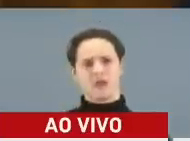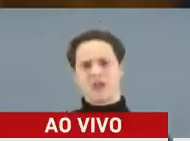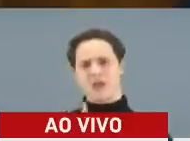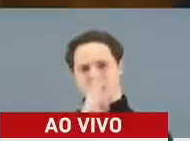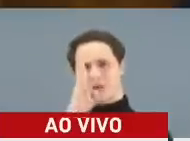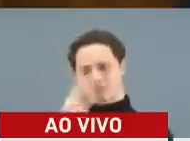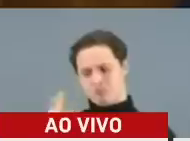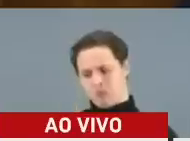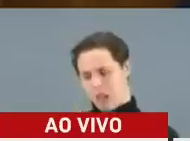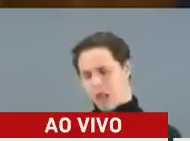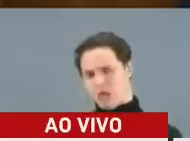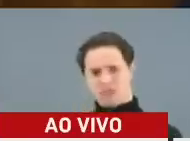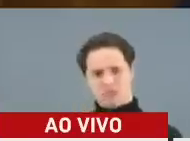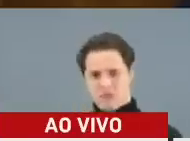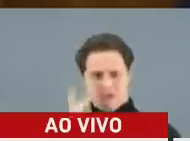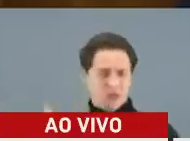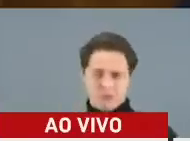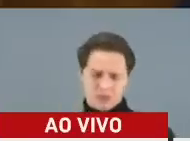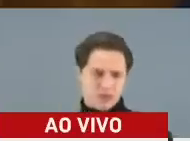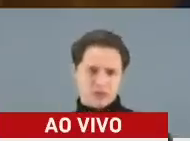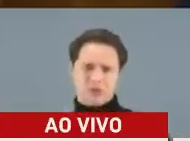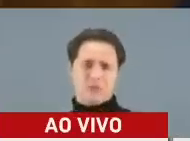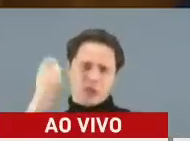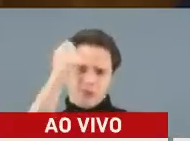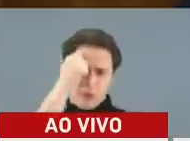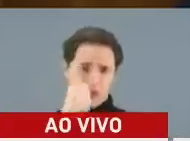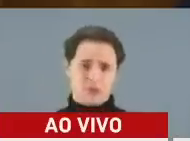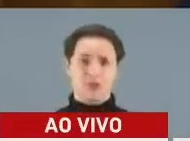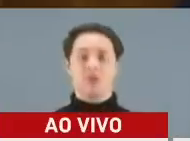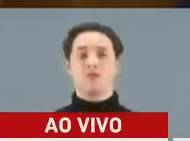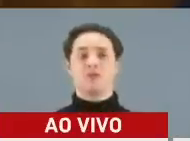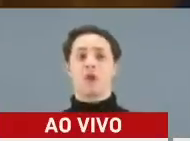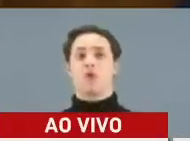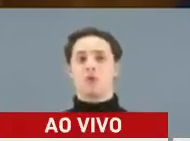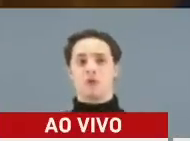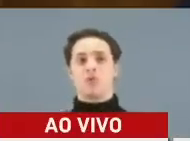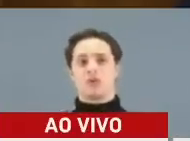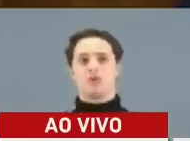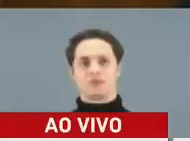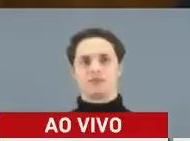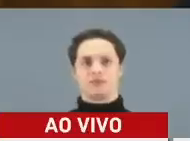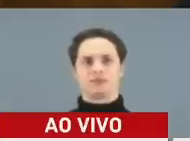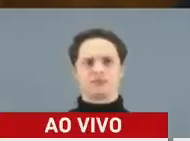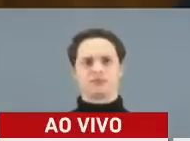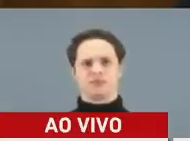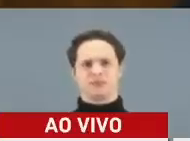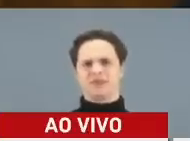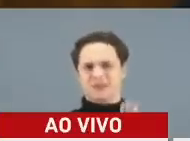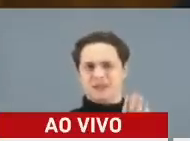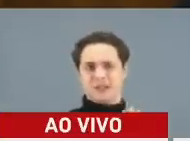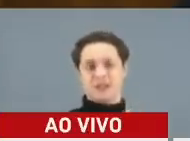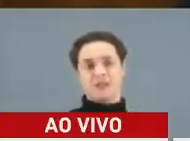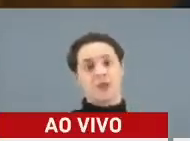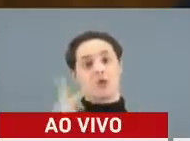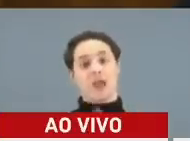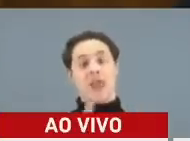no privado, de falar besteira, que depois se arrepende? A questão é assim, a gente vai... Crime que pode ter acontecido